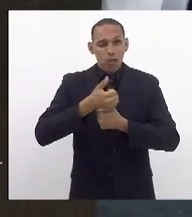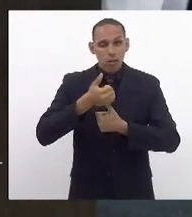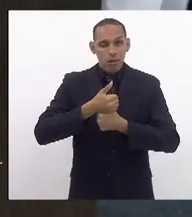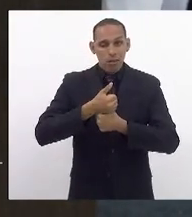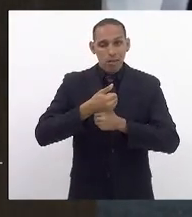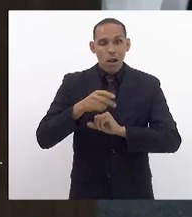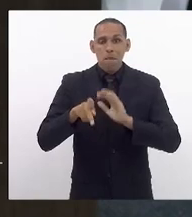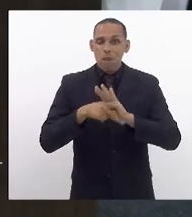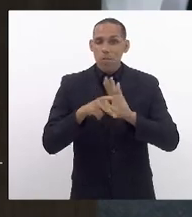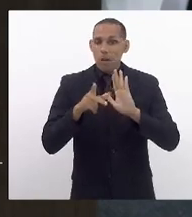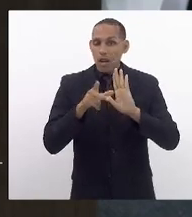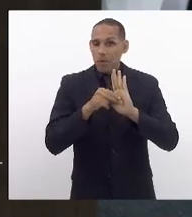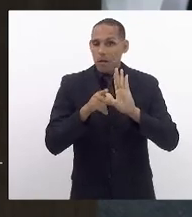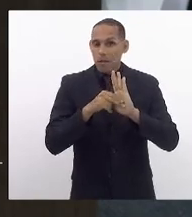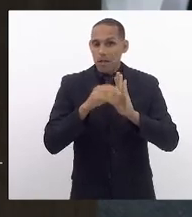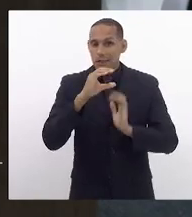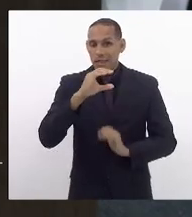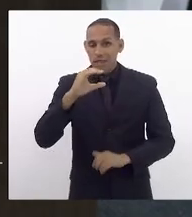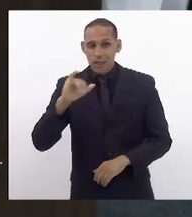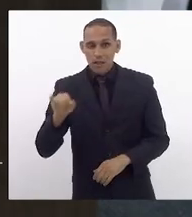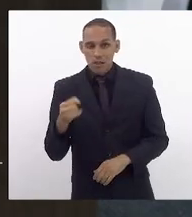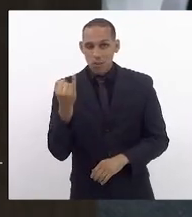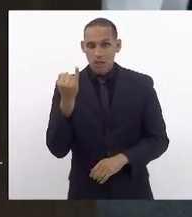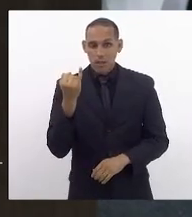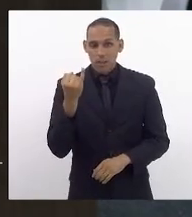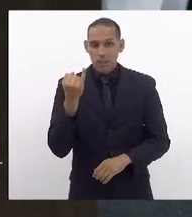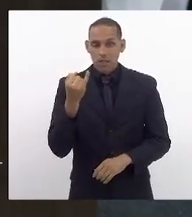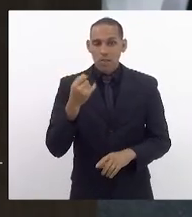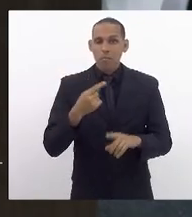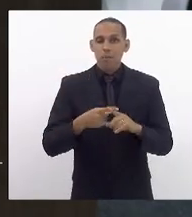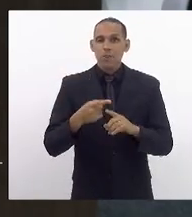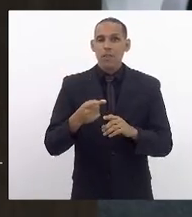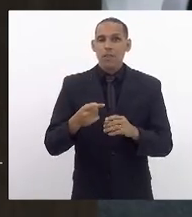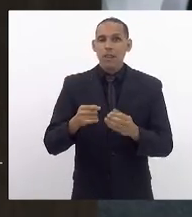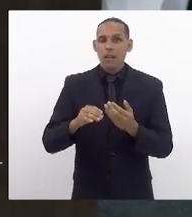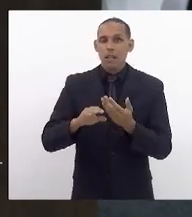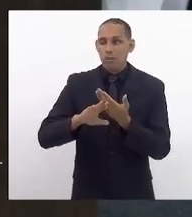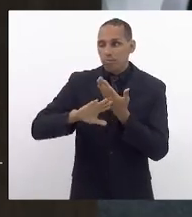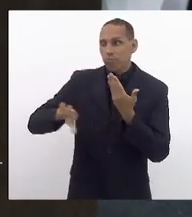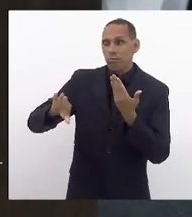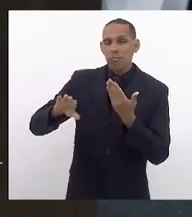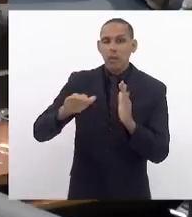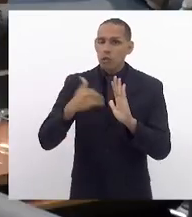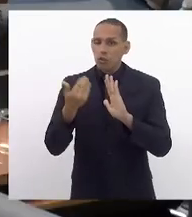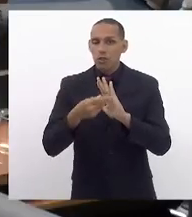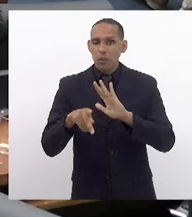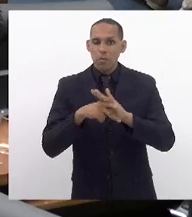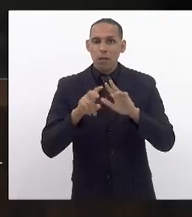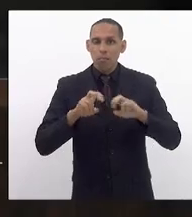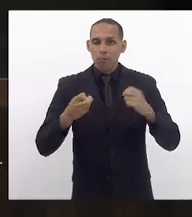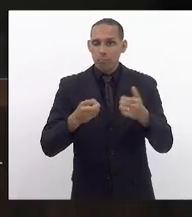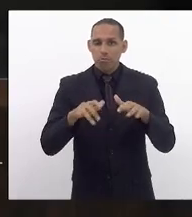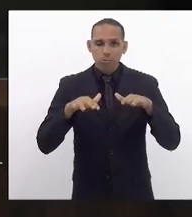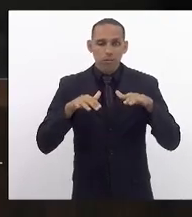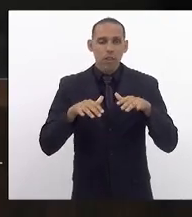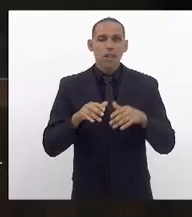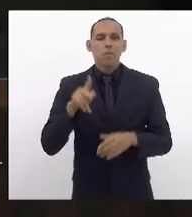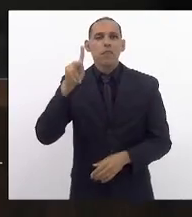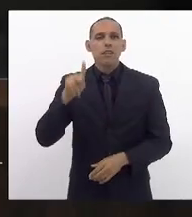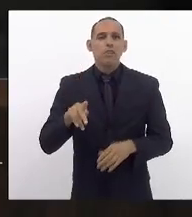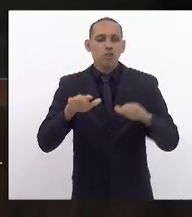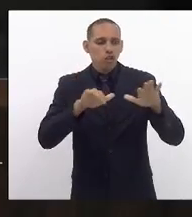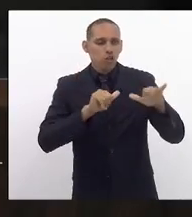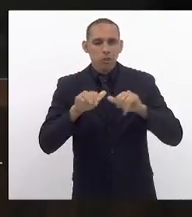Substitutivo das emendas da CCJ, porque ele rejeitou todas as emendas de plenário. Presidente, você chama trabalhos à